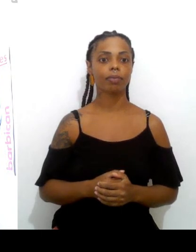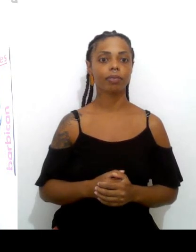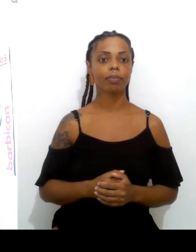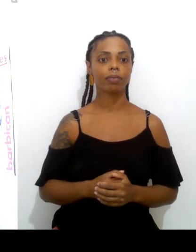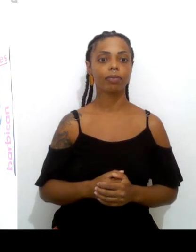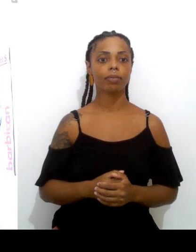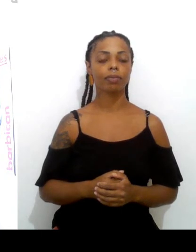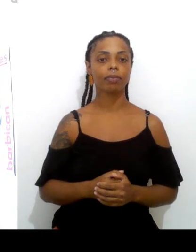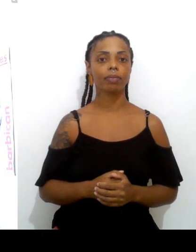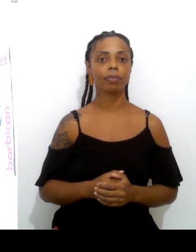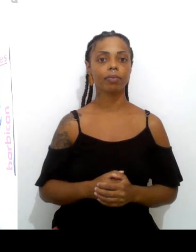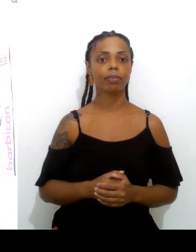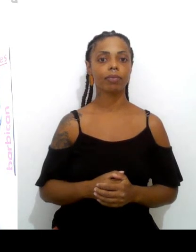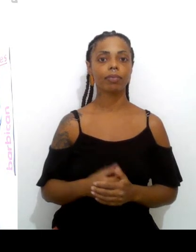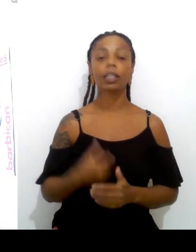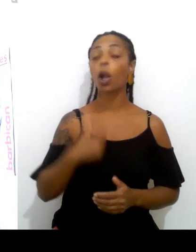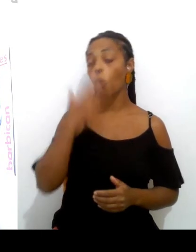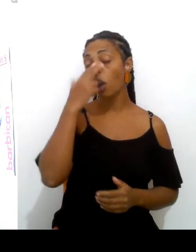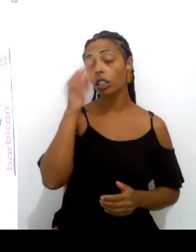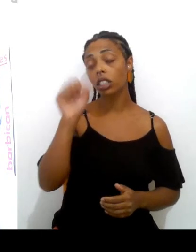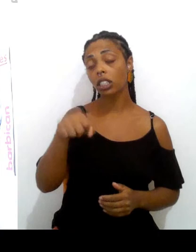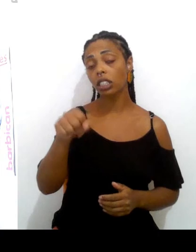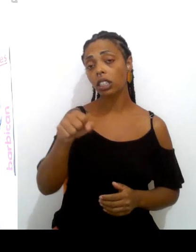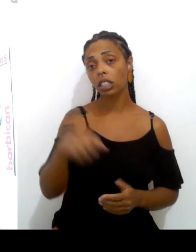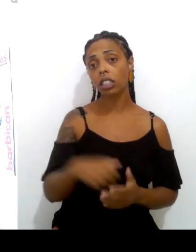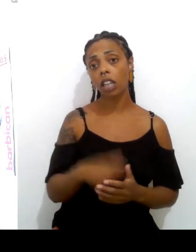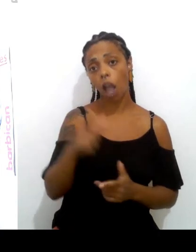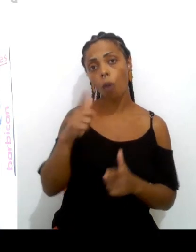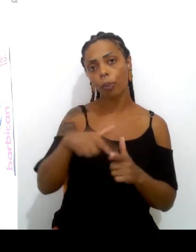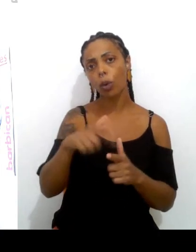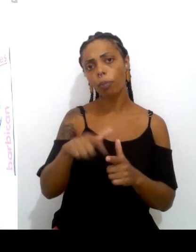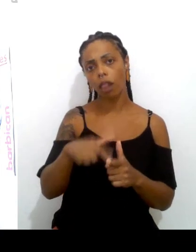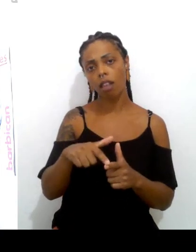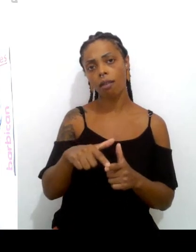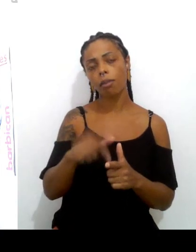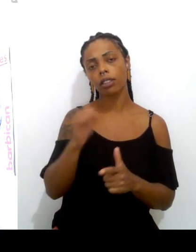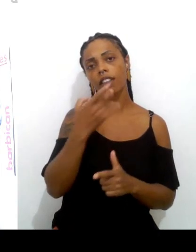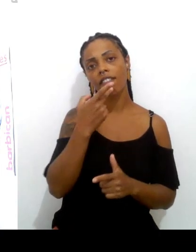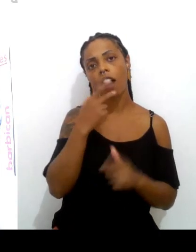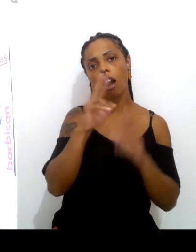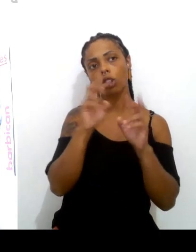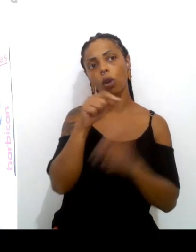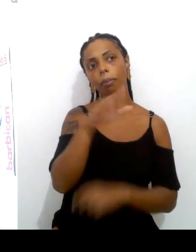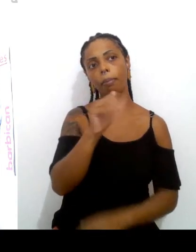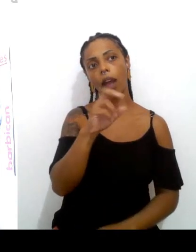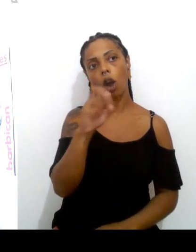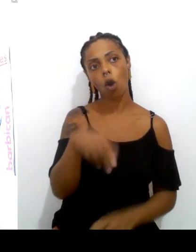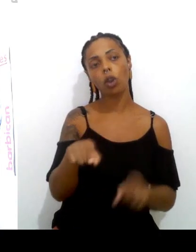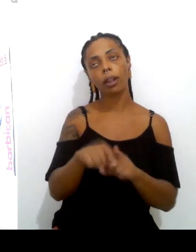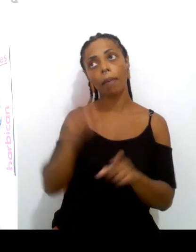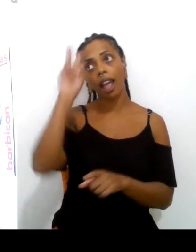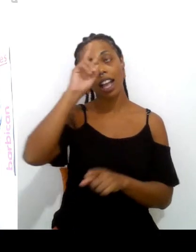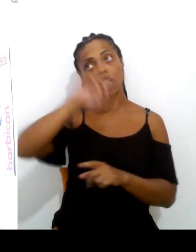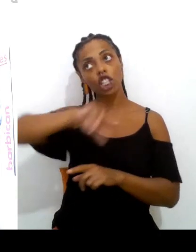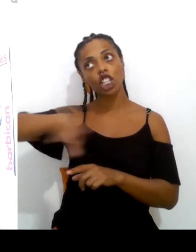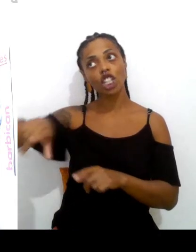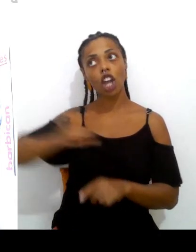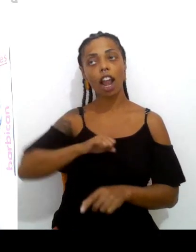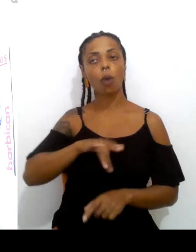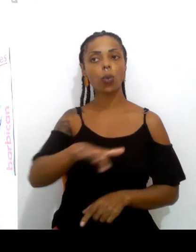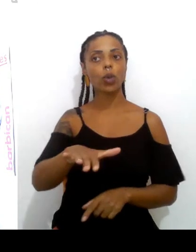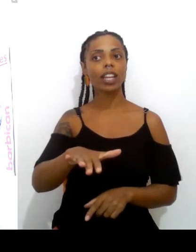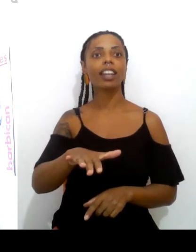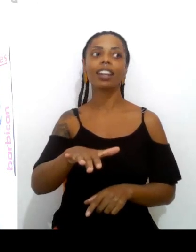eu acho que sim é um problema quando pensamos no bacon e nas histórias como um todo